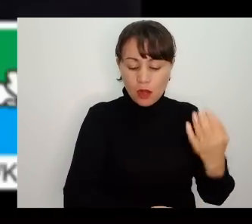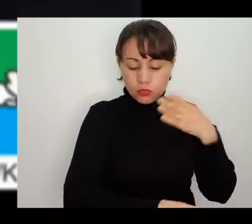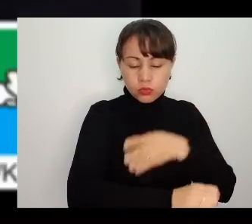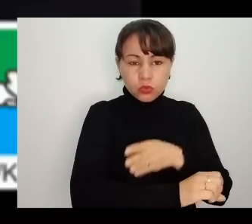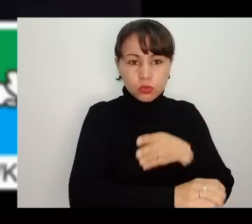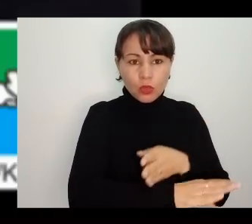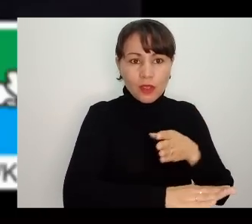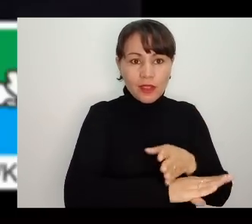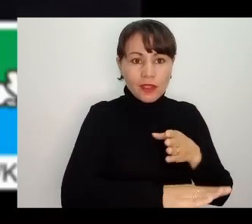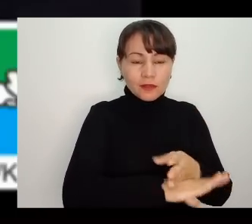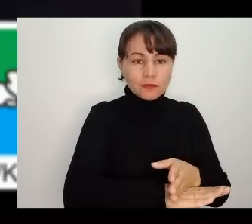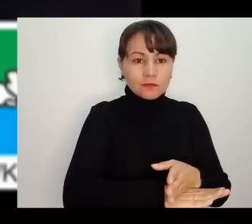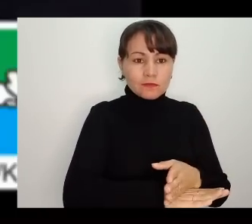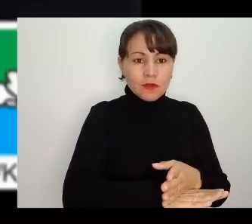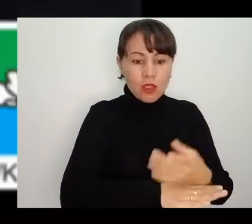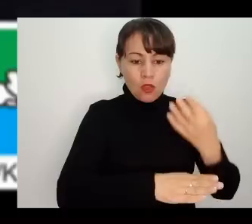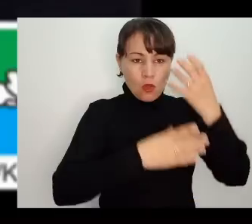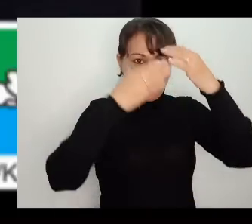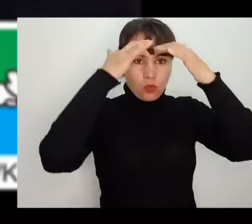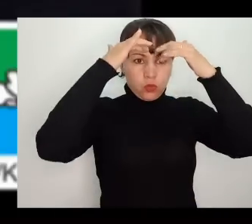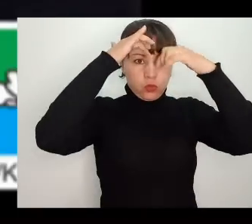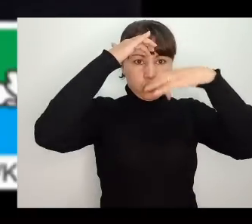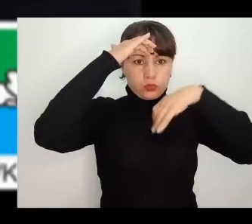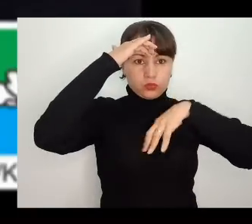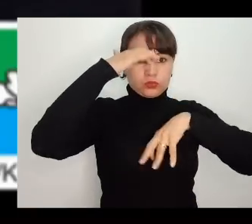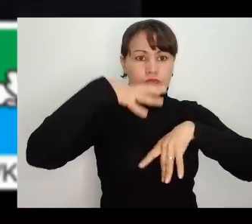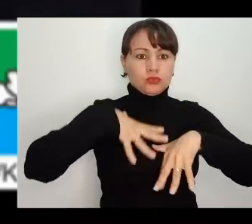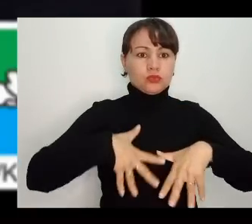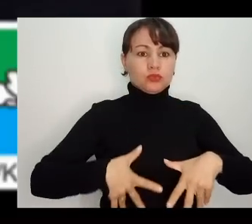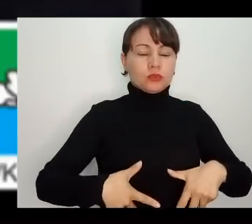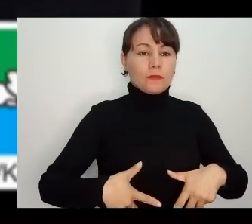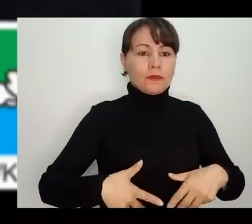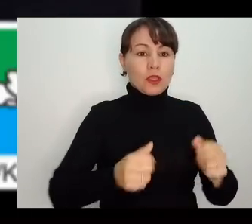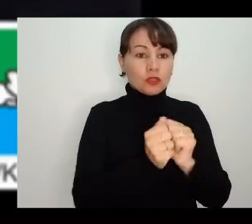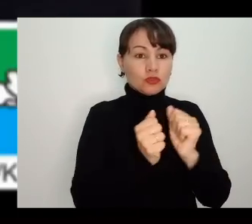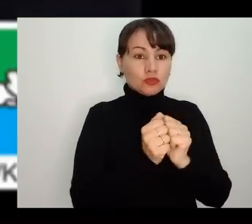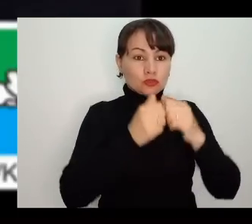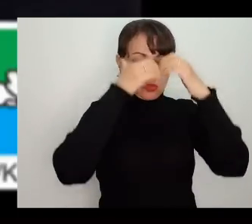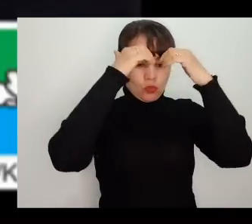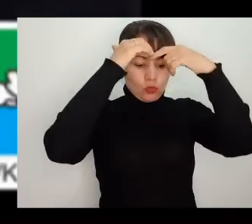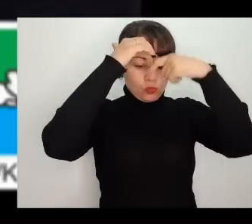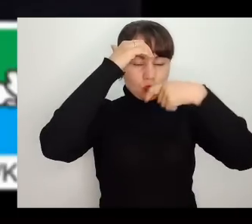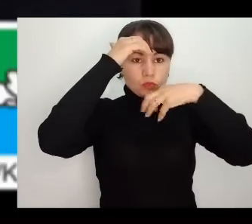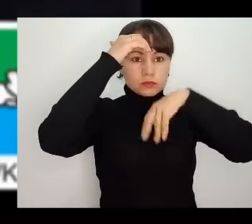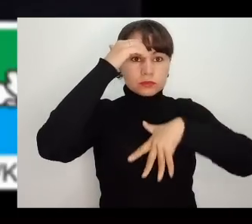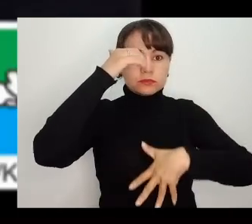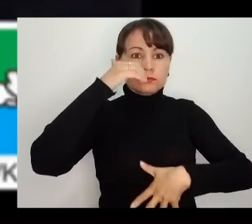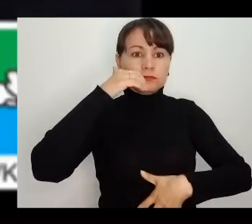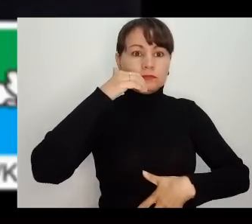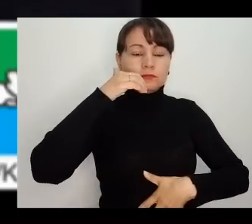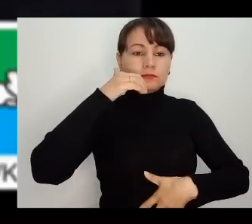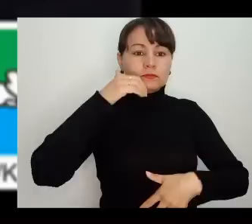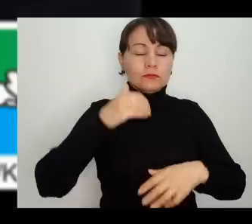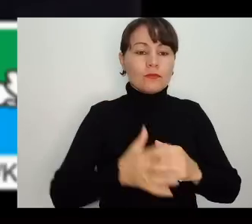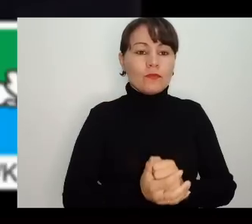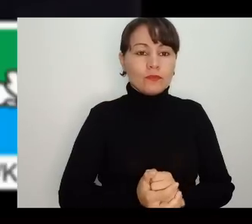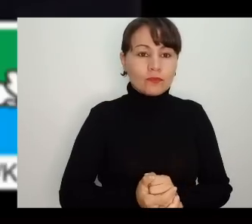ela cai na corrente sanguínea e ela vai lá para o sistema nervoso central. E lá no sistema nervoso central,